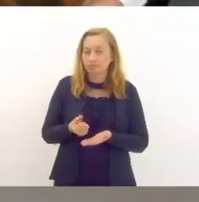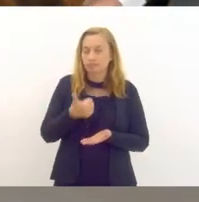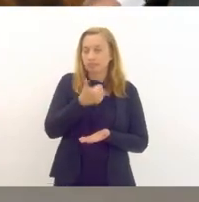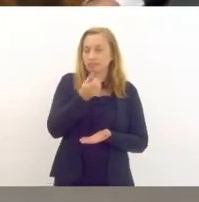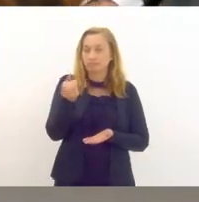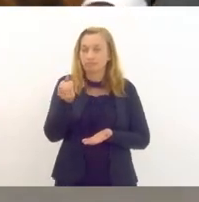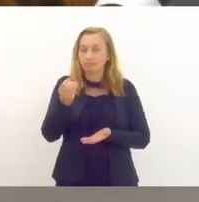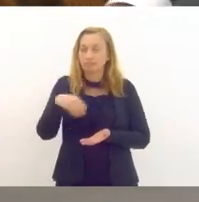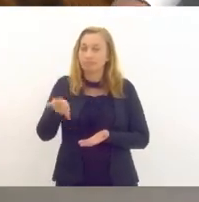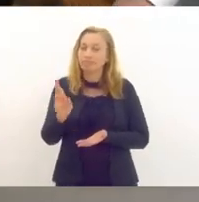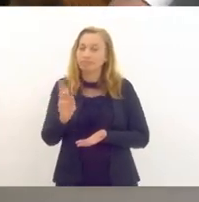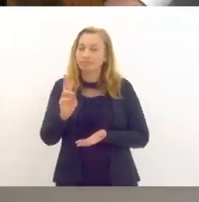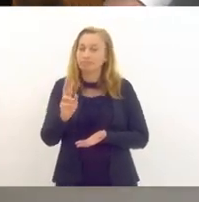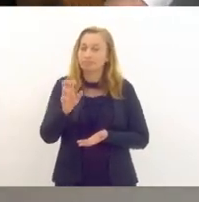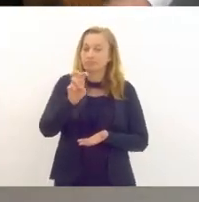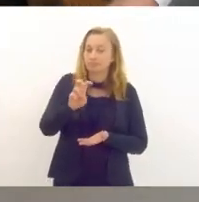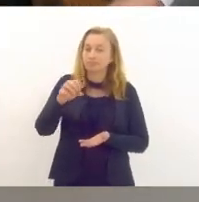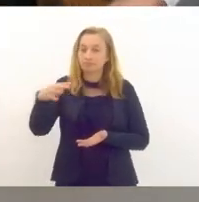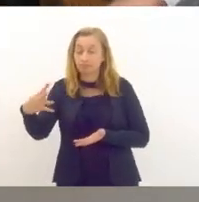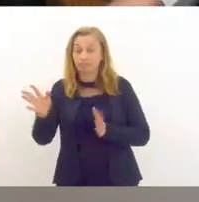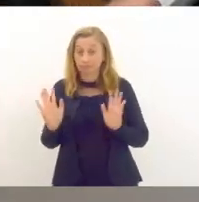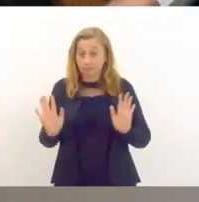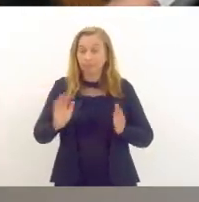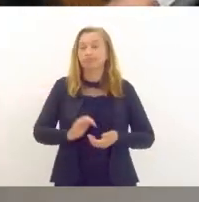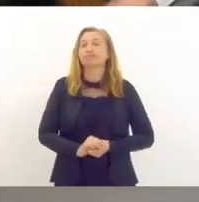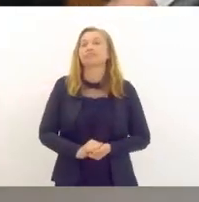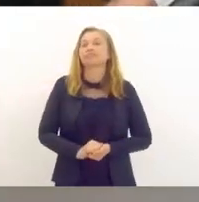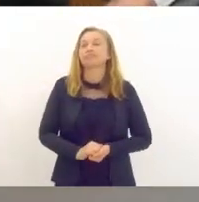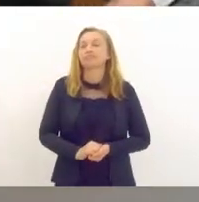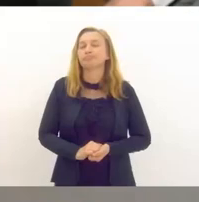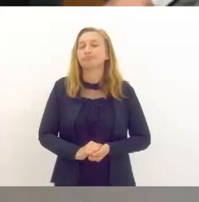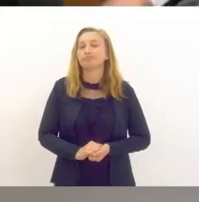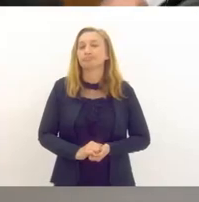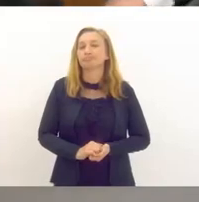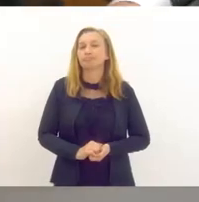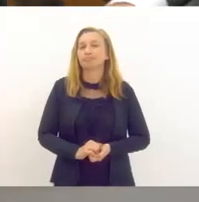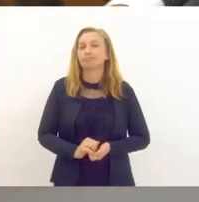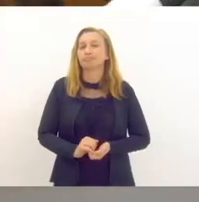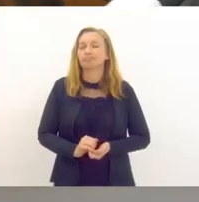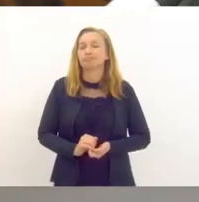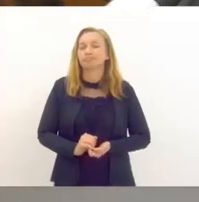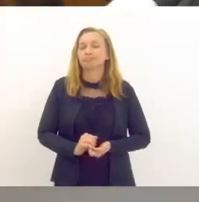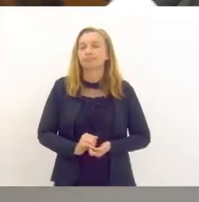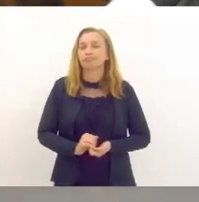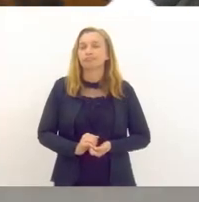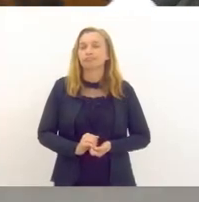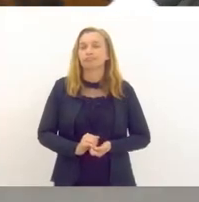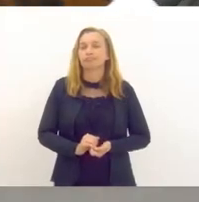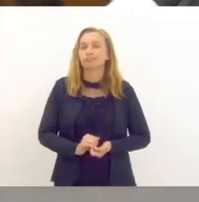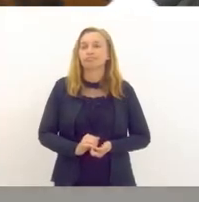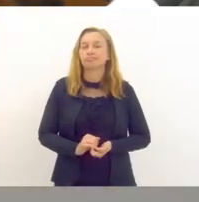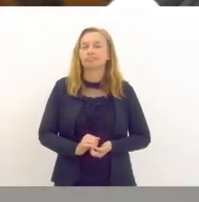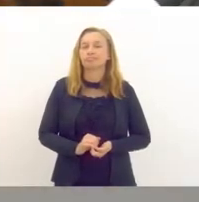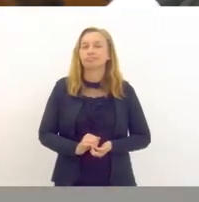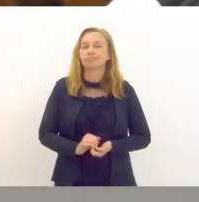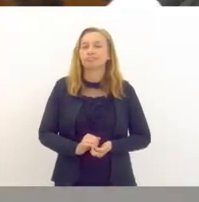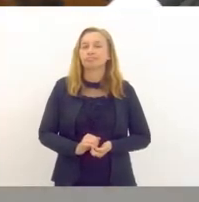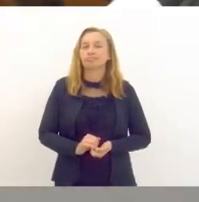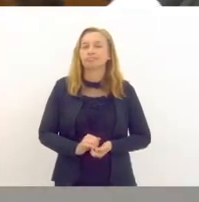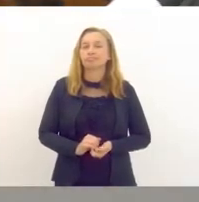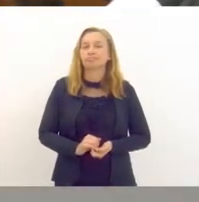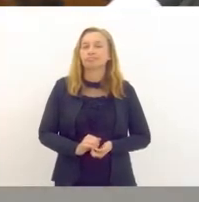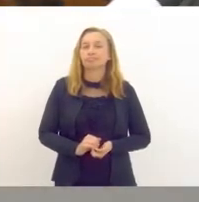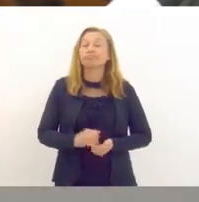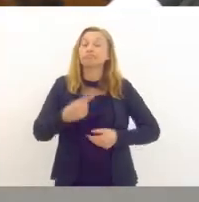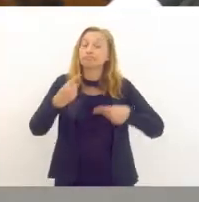54 porque acionista majoritário bom então achamos que pautando a gente abriu